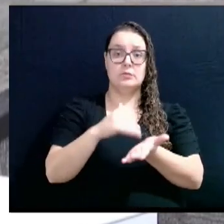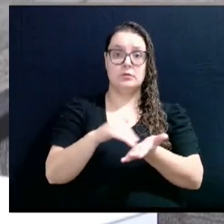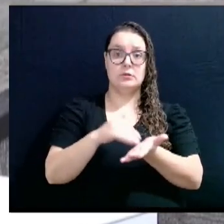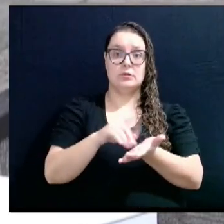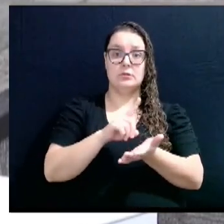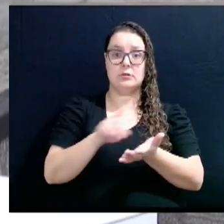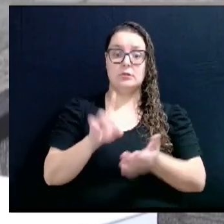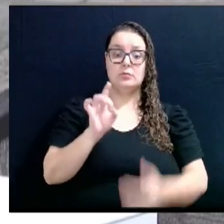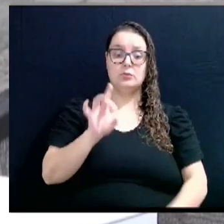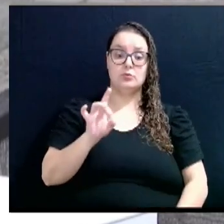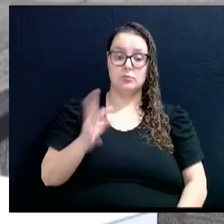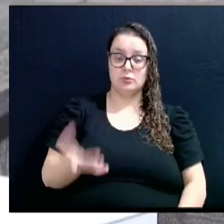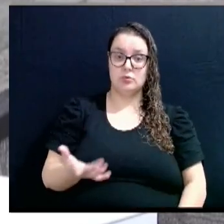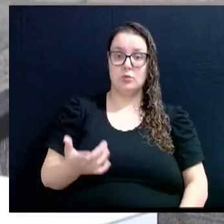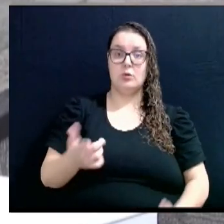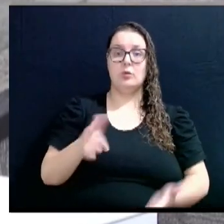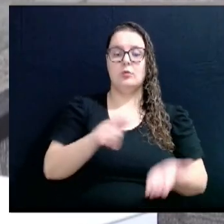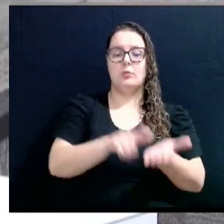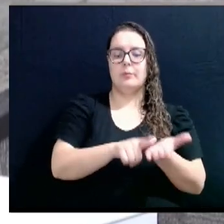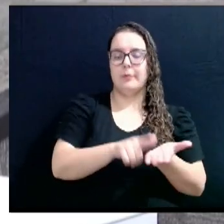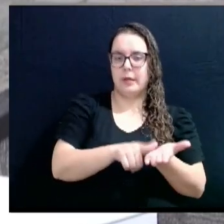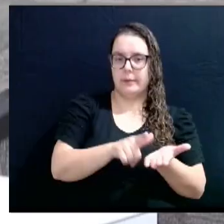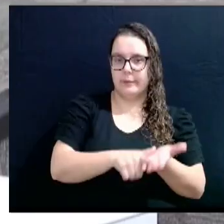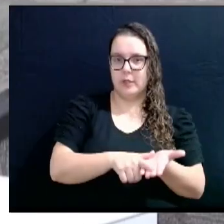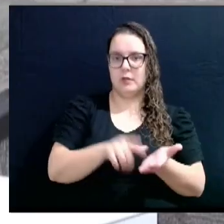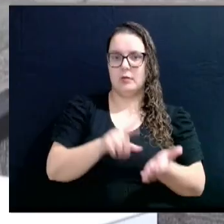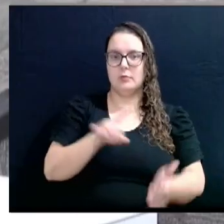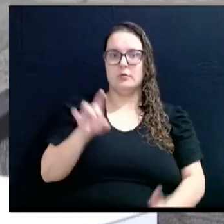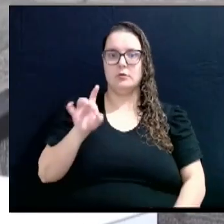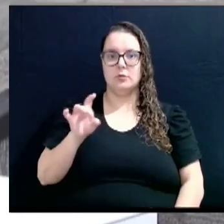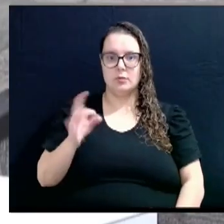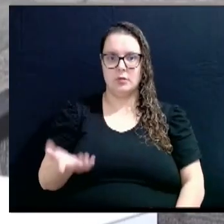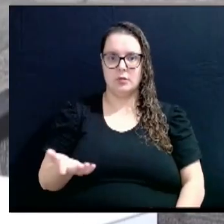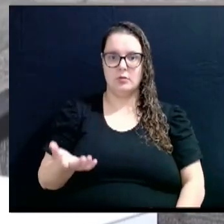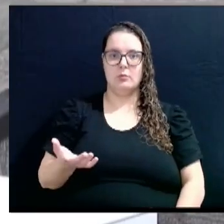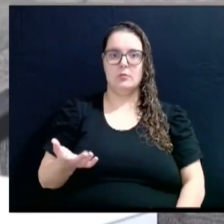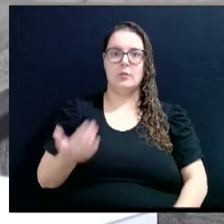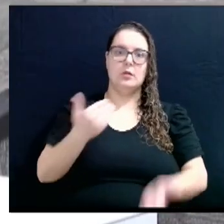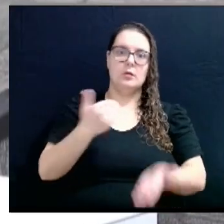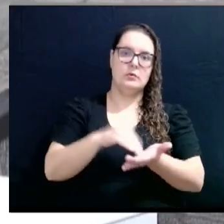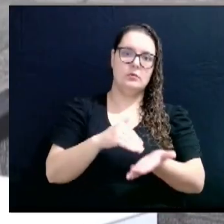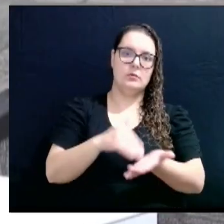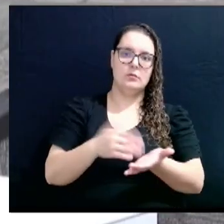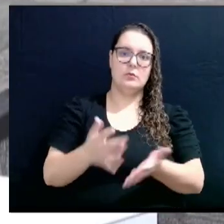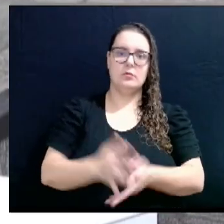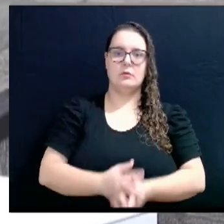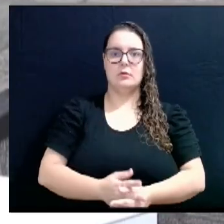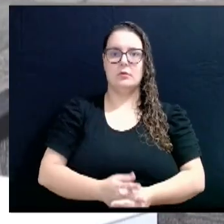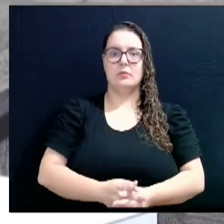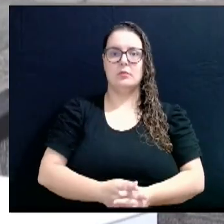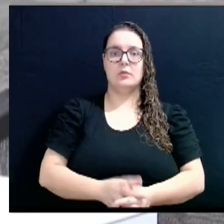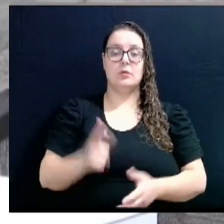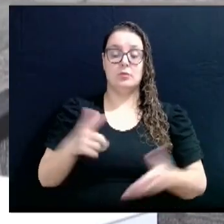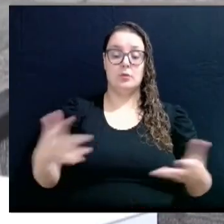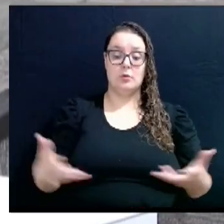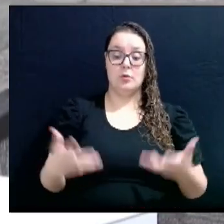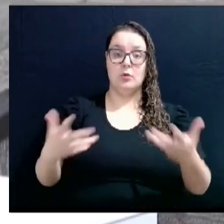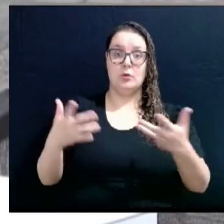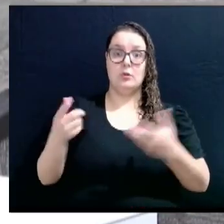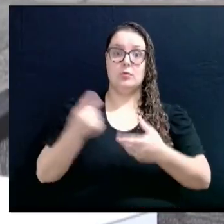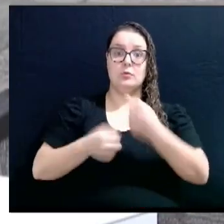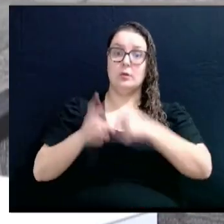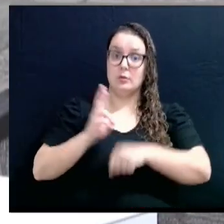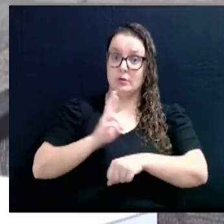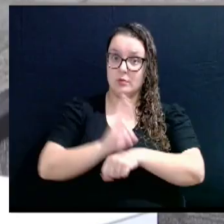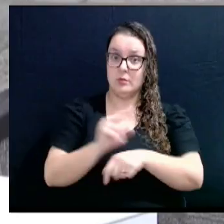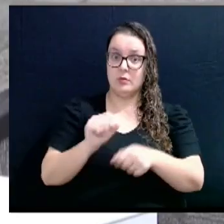no papel, que não seja uma secretaria que ainda não tem aquela pujança de recurso para fazer as suas